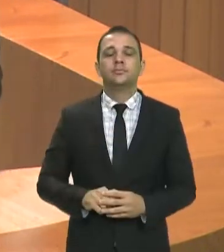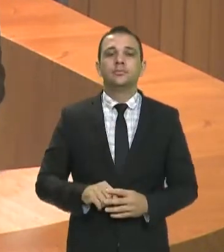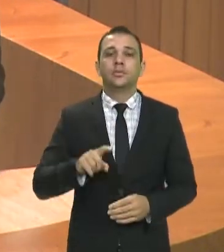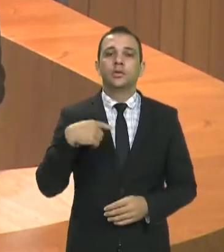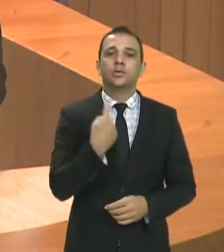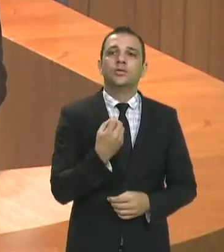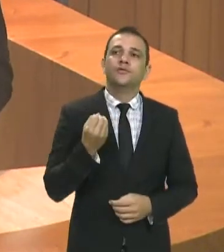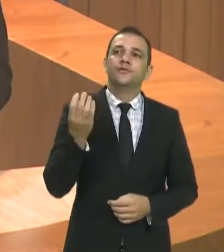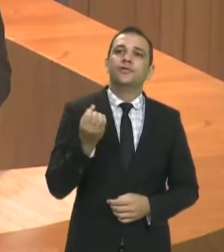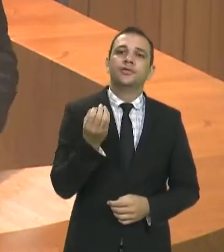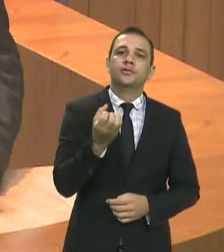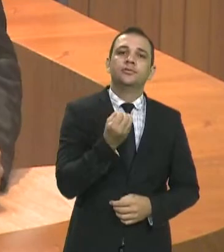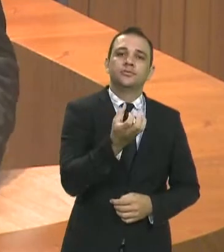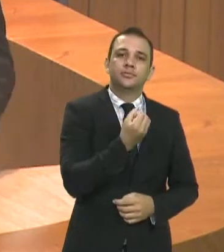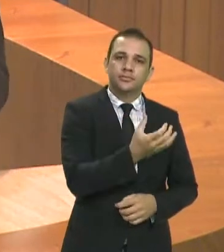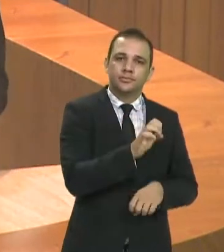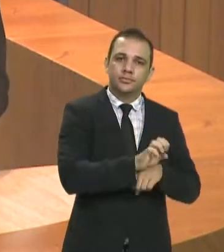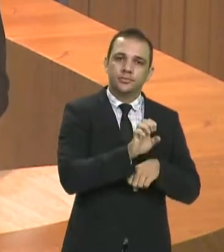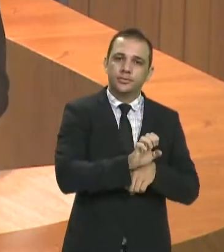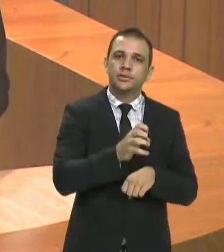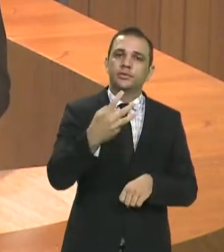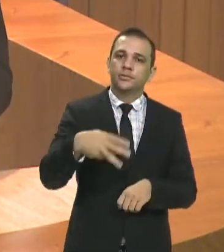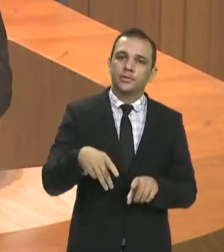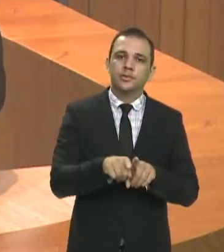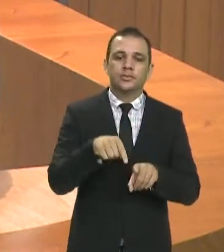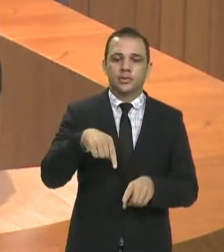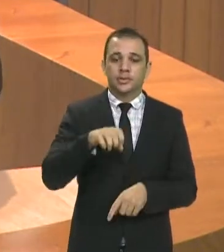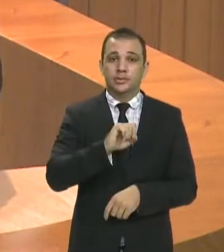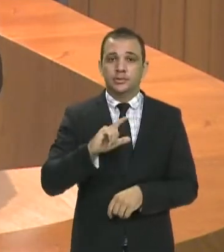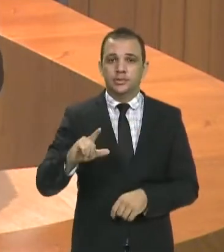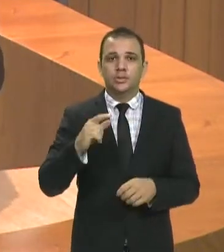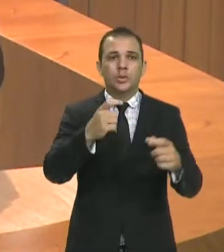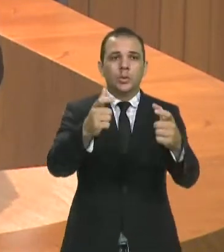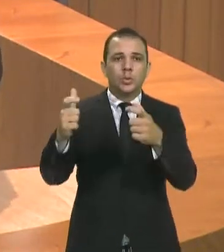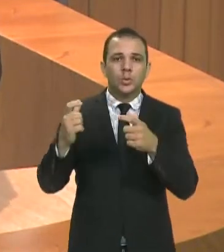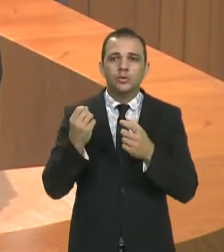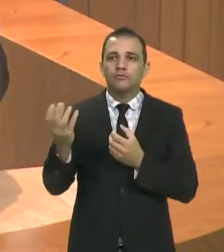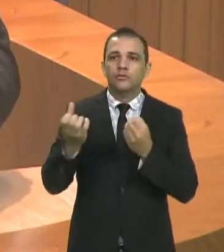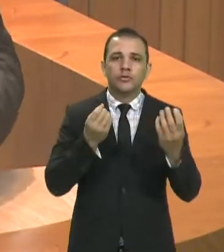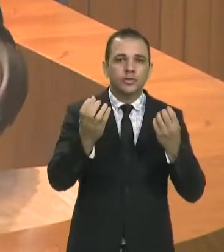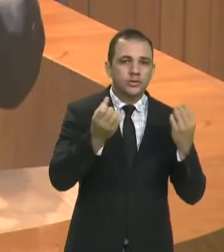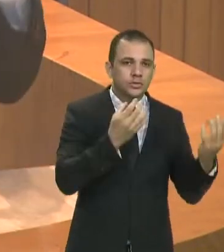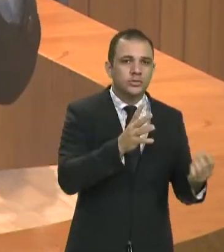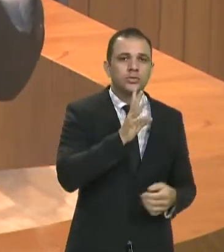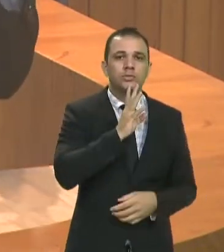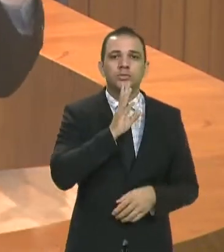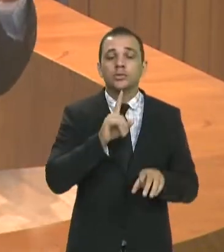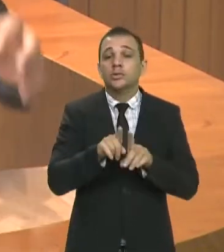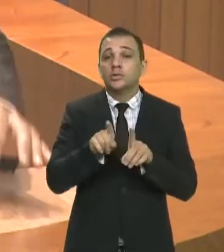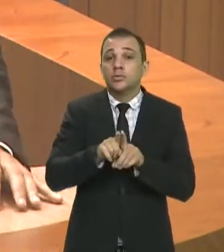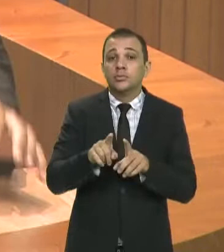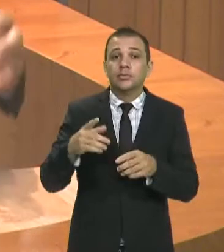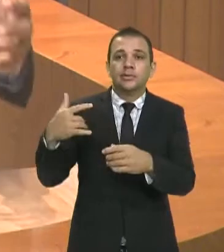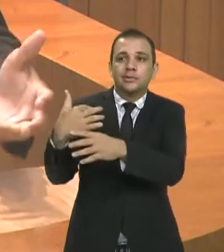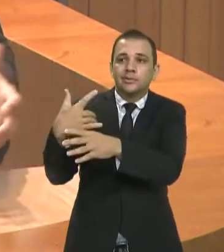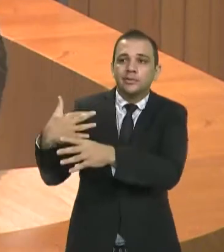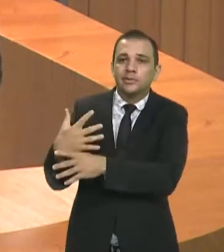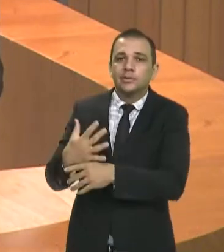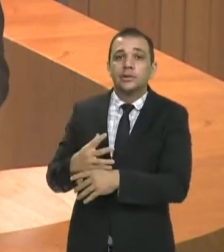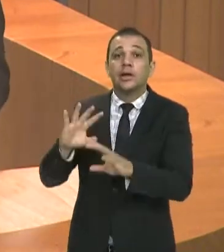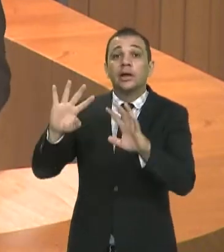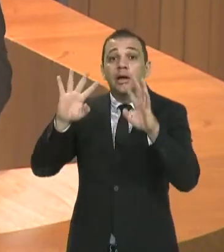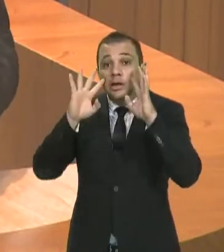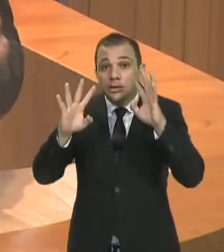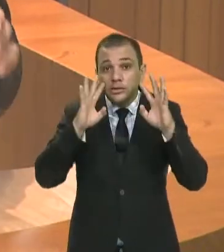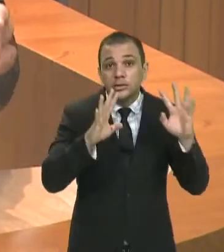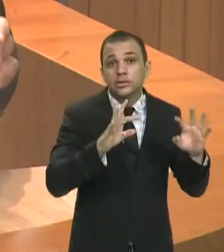estado do Maranhão, os bairros em São Luís, percorremos as cidades do estado do Maranhão, ouvindo a população, ouvindo